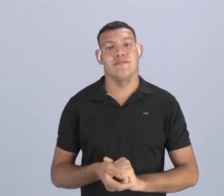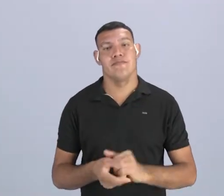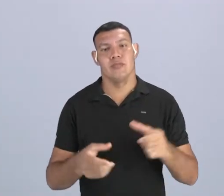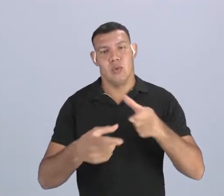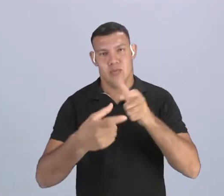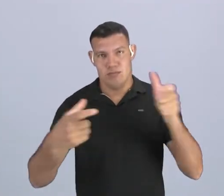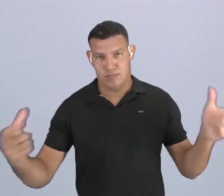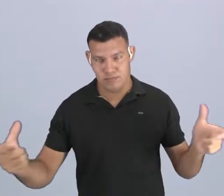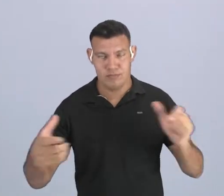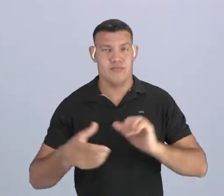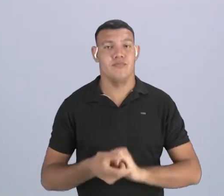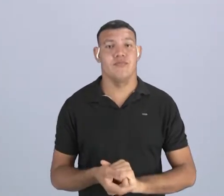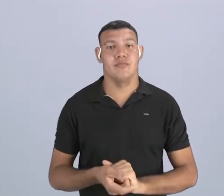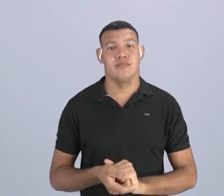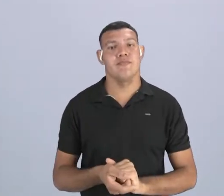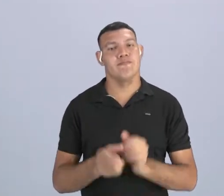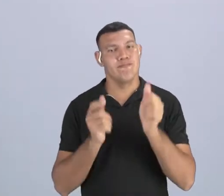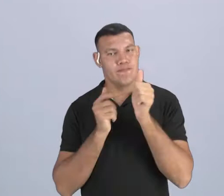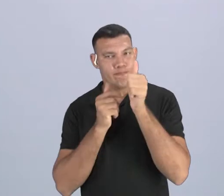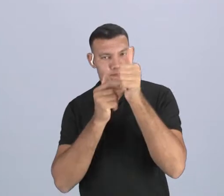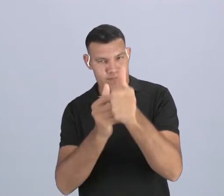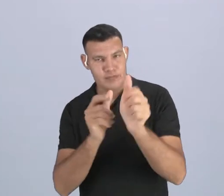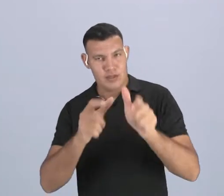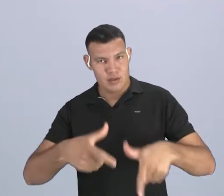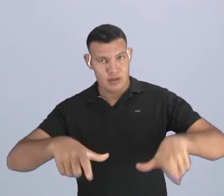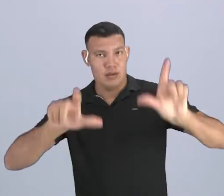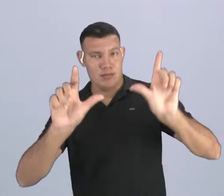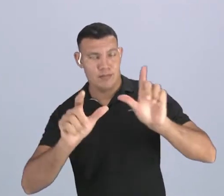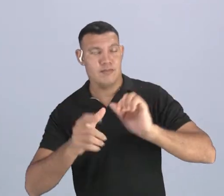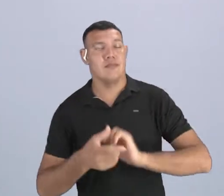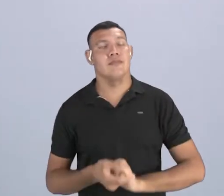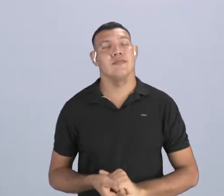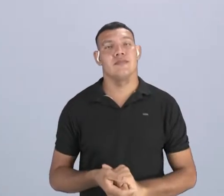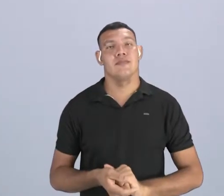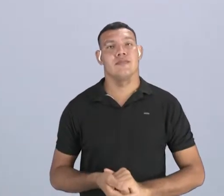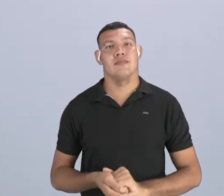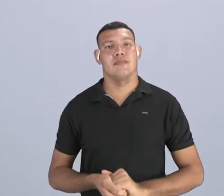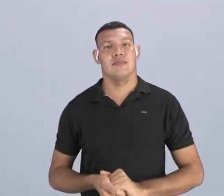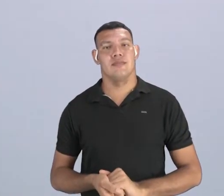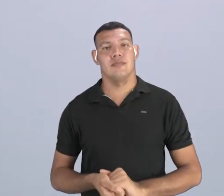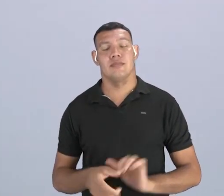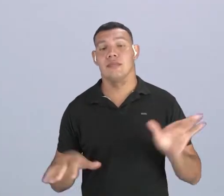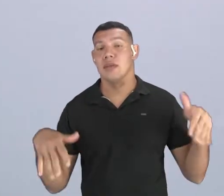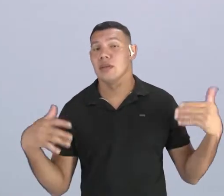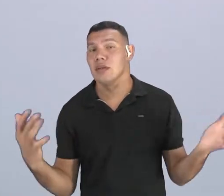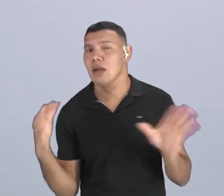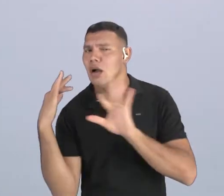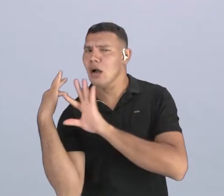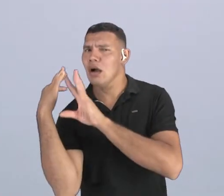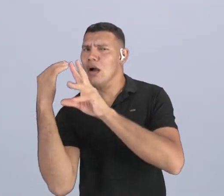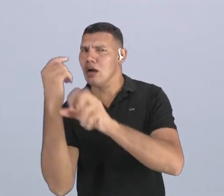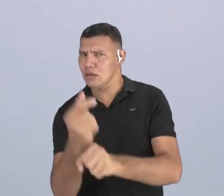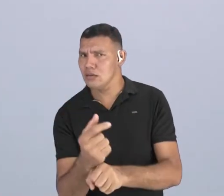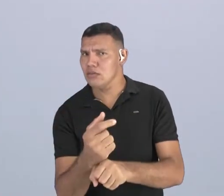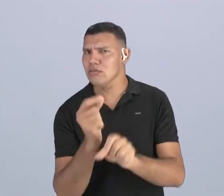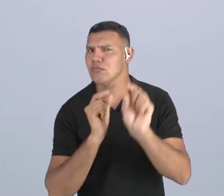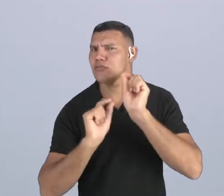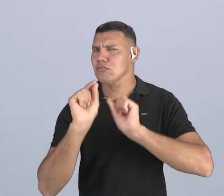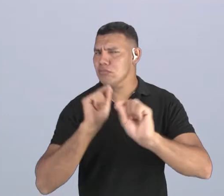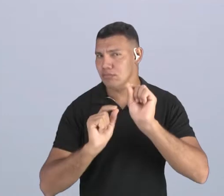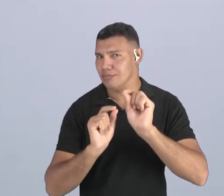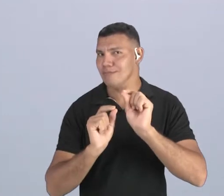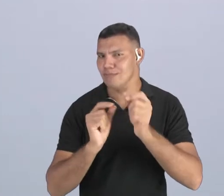duas grandezas. Então acompanha comigo aí na sua tela. Então vamos começar relembrando aí, né, que